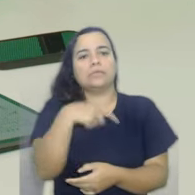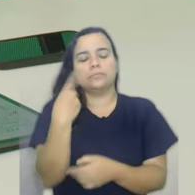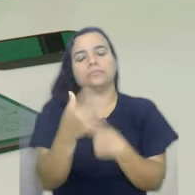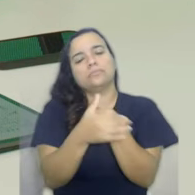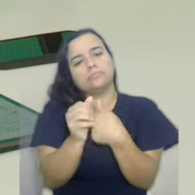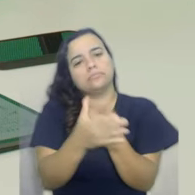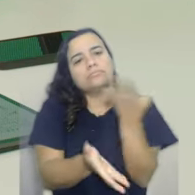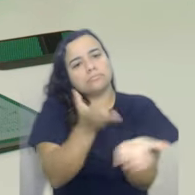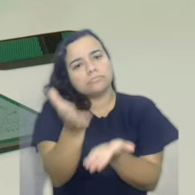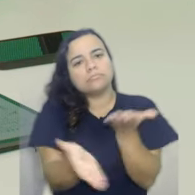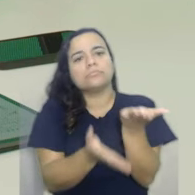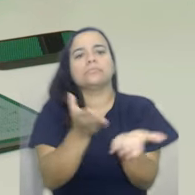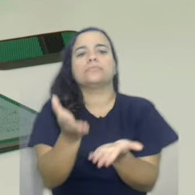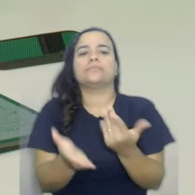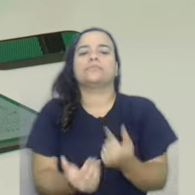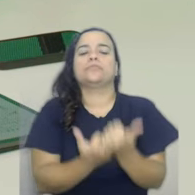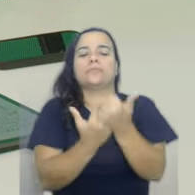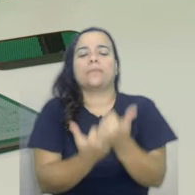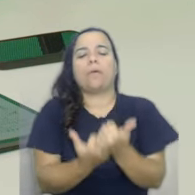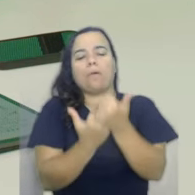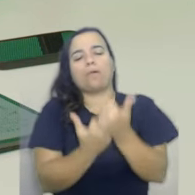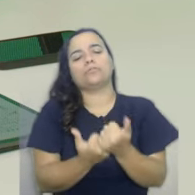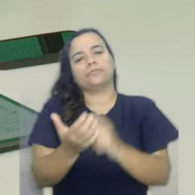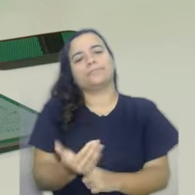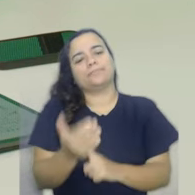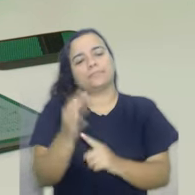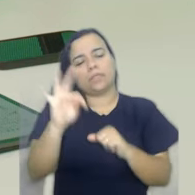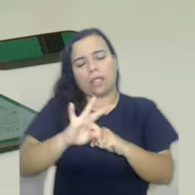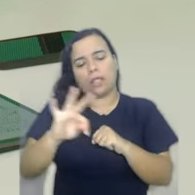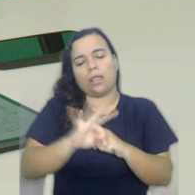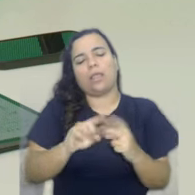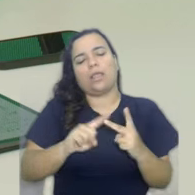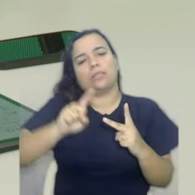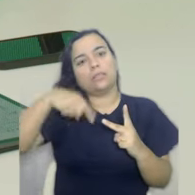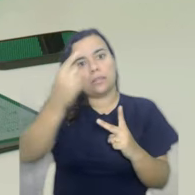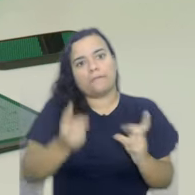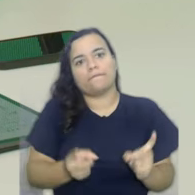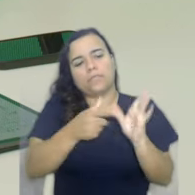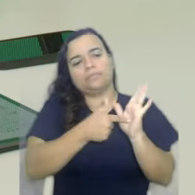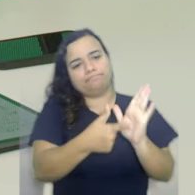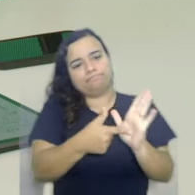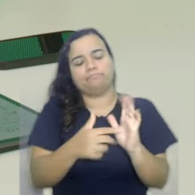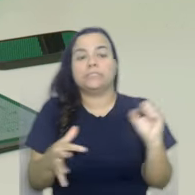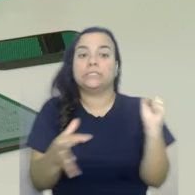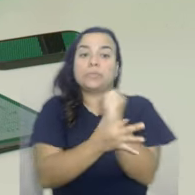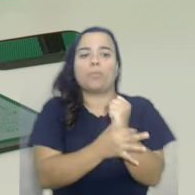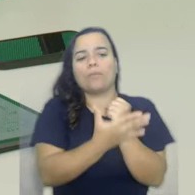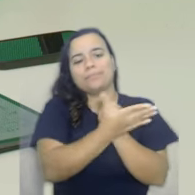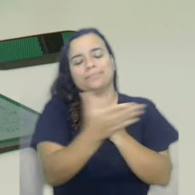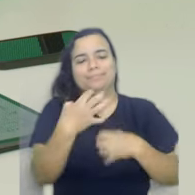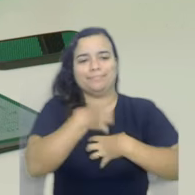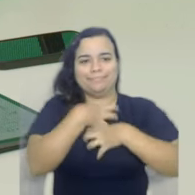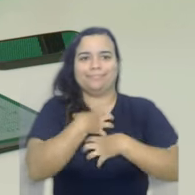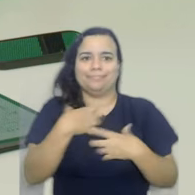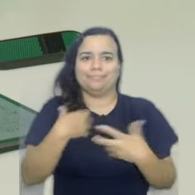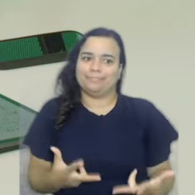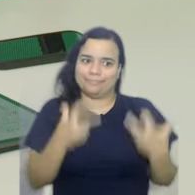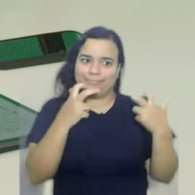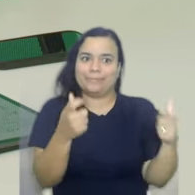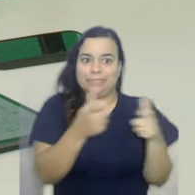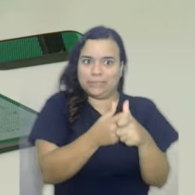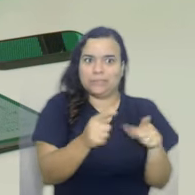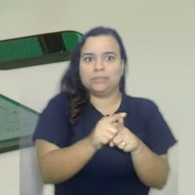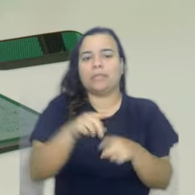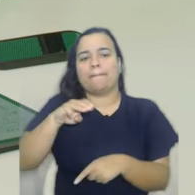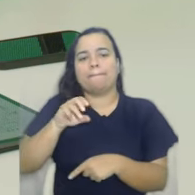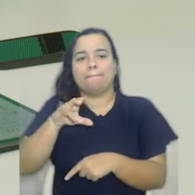suporte técnico no pós-venda isso é importante trazer essa segurança é o preparo eu vejo muito isso pro pequeno e pro médio é a conscientização que